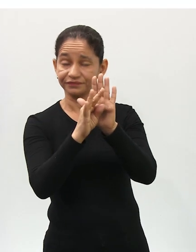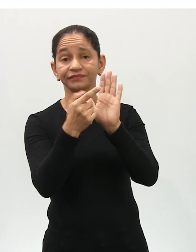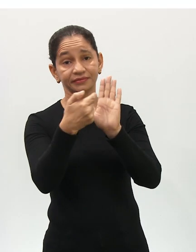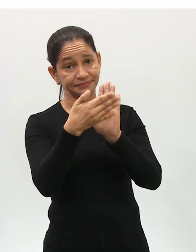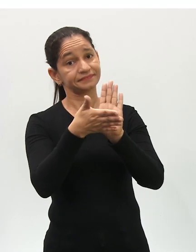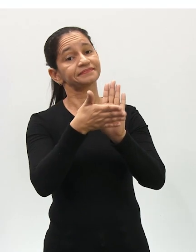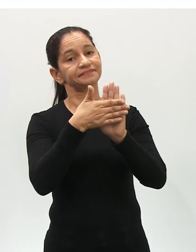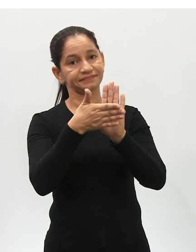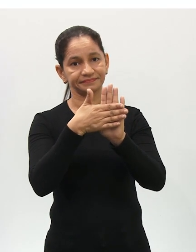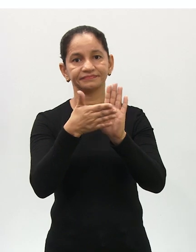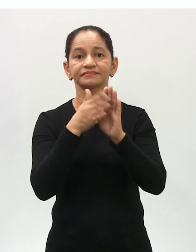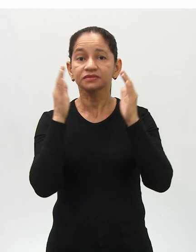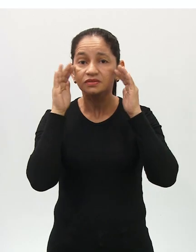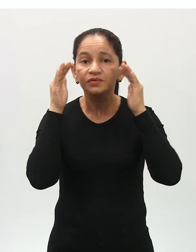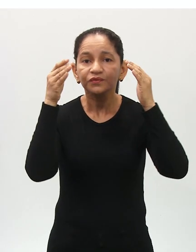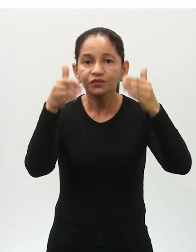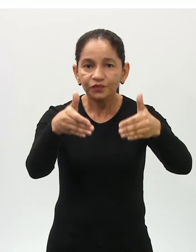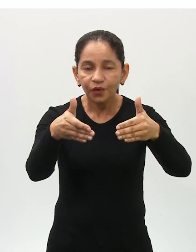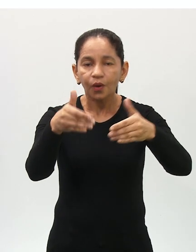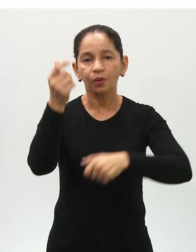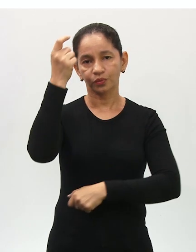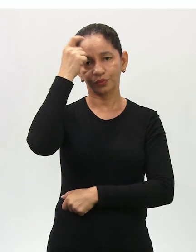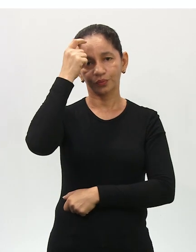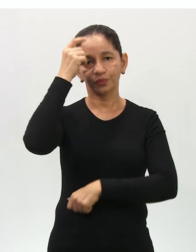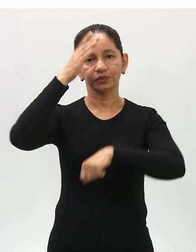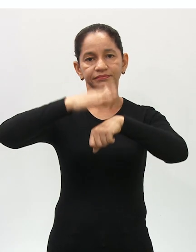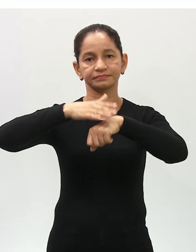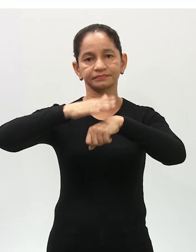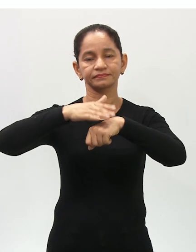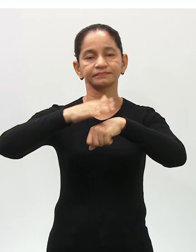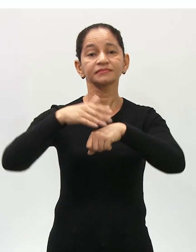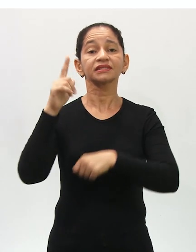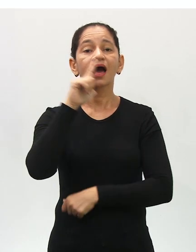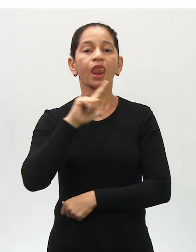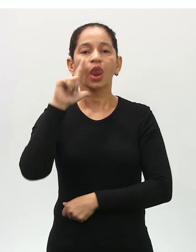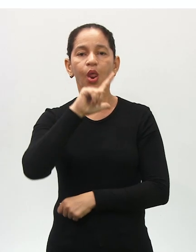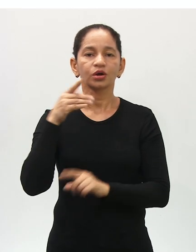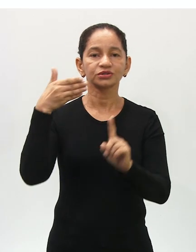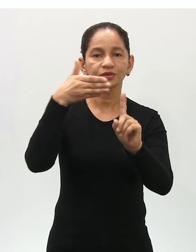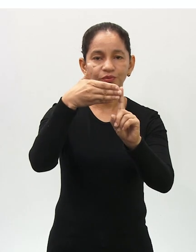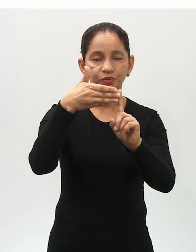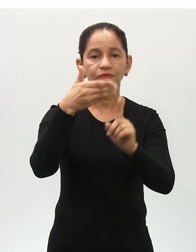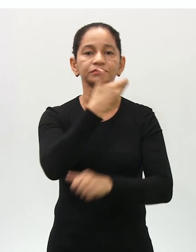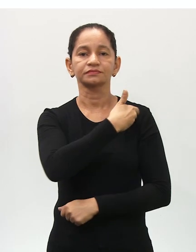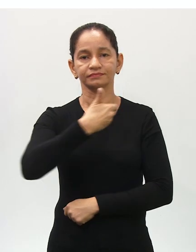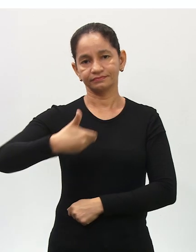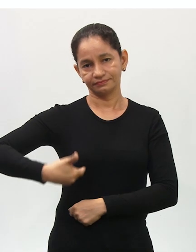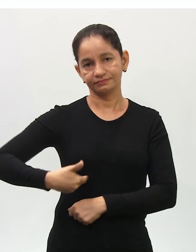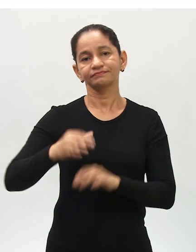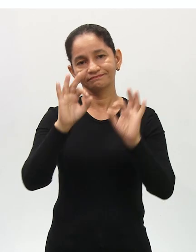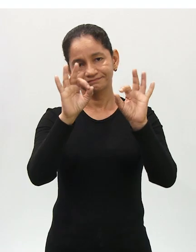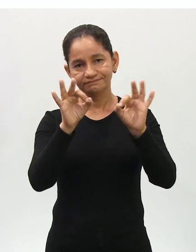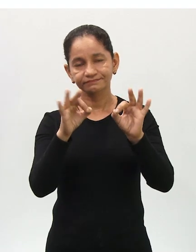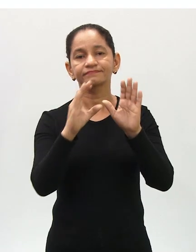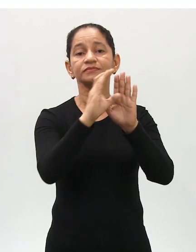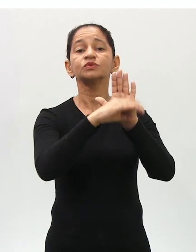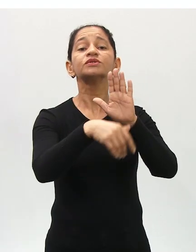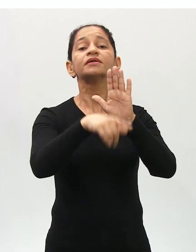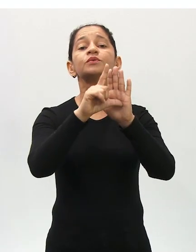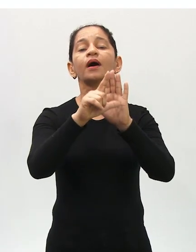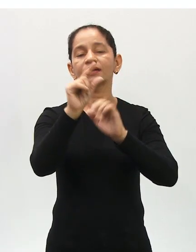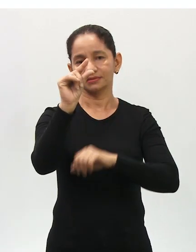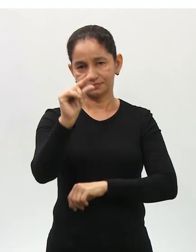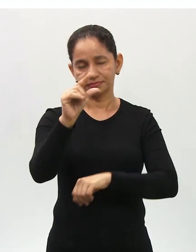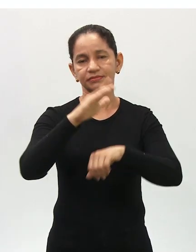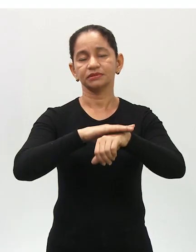classificação é a chave estrutural para a organização consciente e racional do orçamento do governo. Vamos falar então dos conceitos.